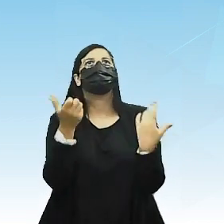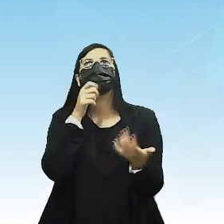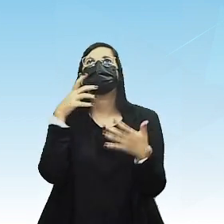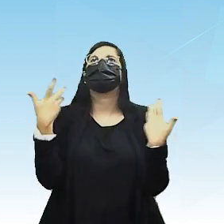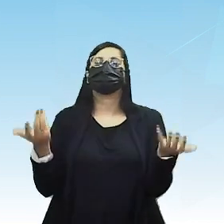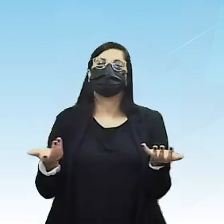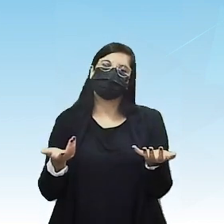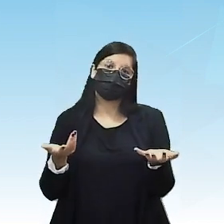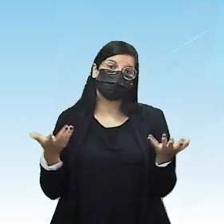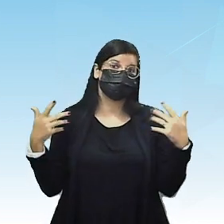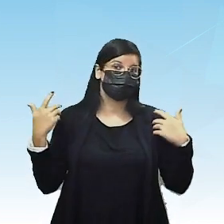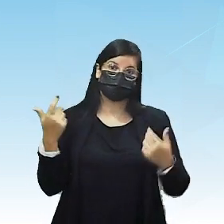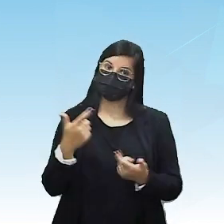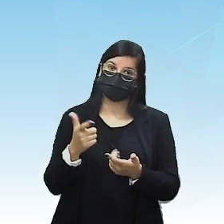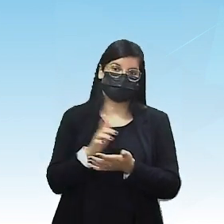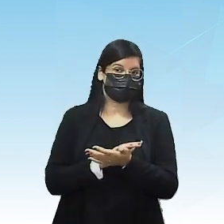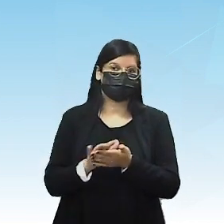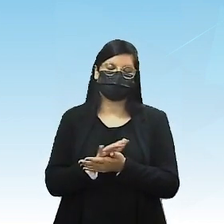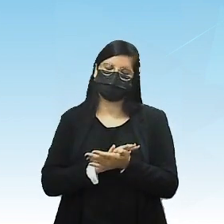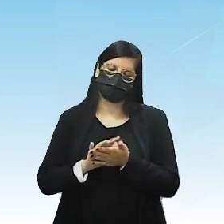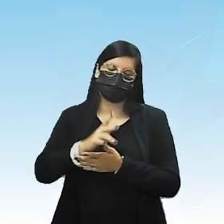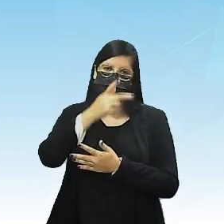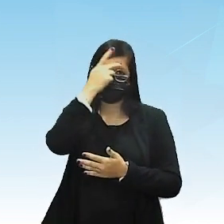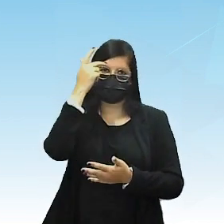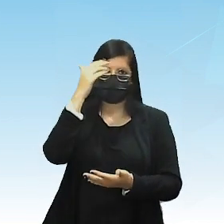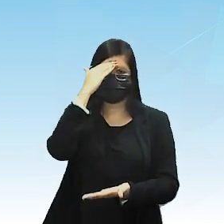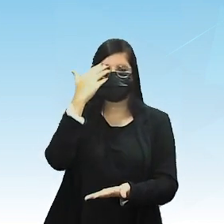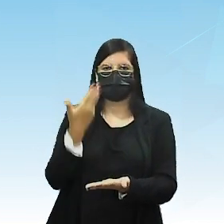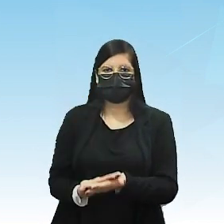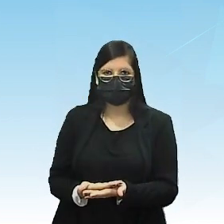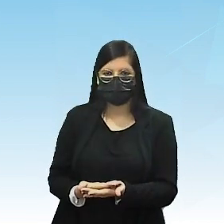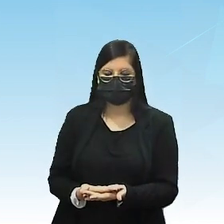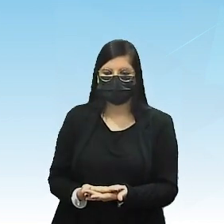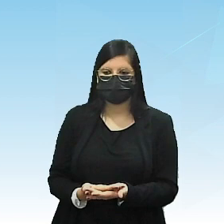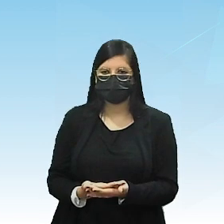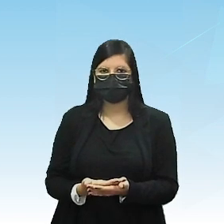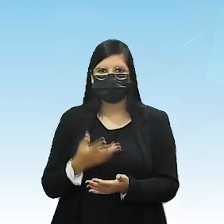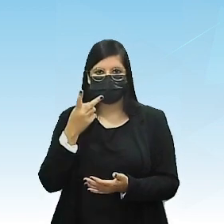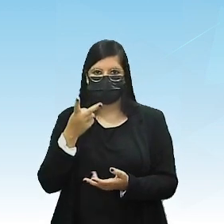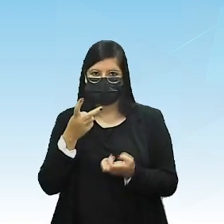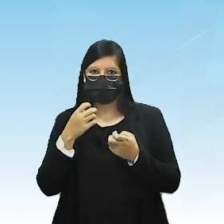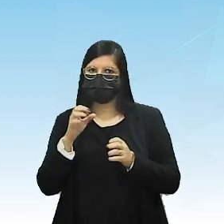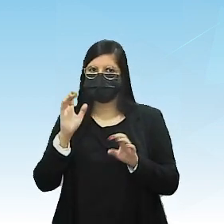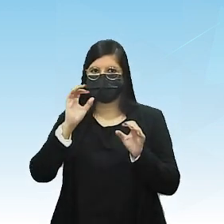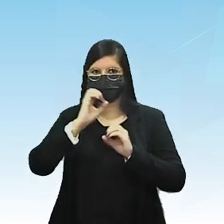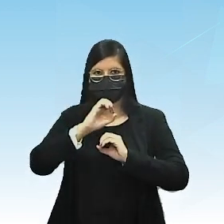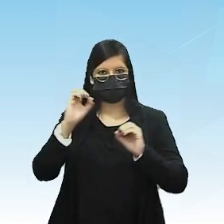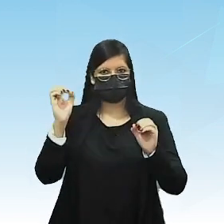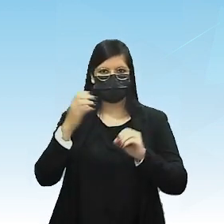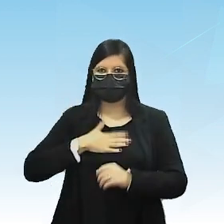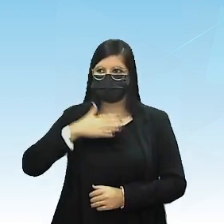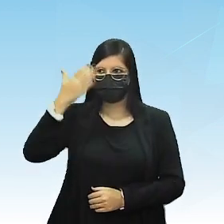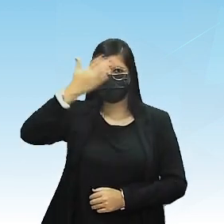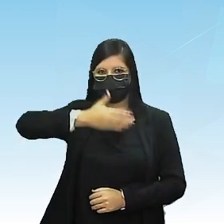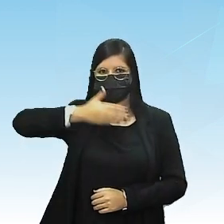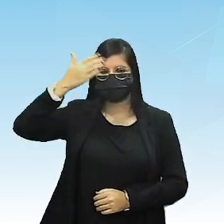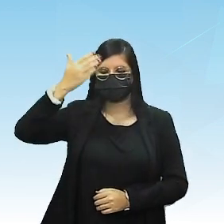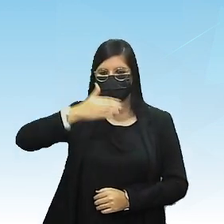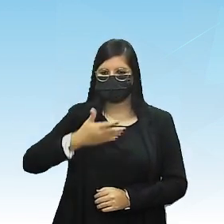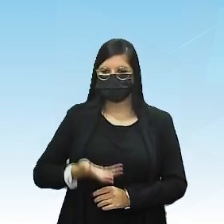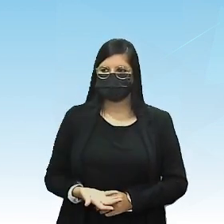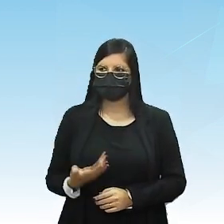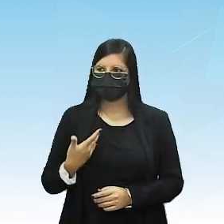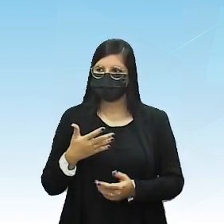é uma lenda, né, as pessoas acreditavam e se alguém viu, eu não sei, só que eu mesmo não vi, né, e tem essa que agora